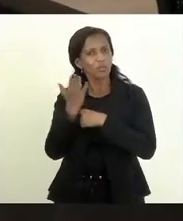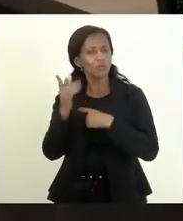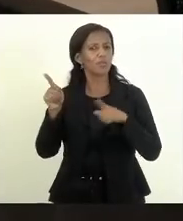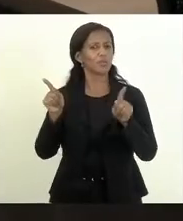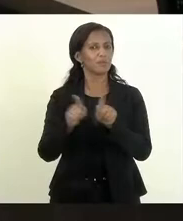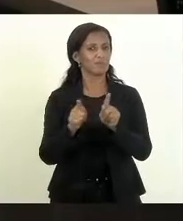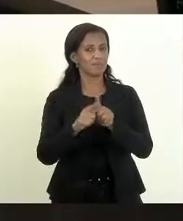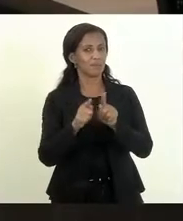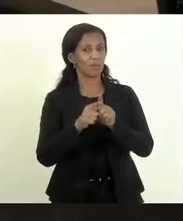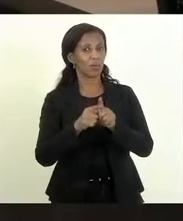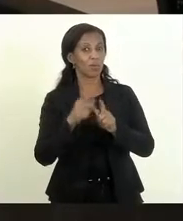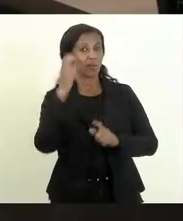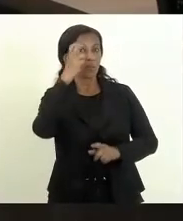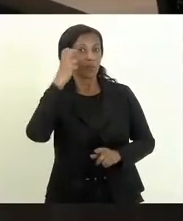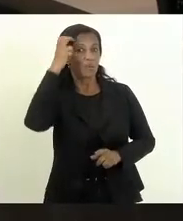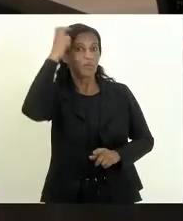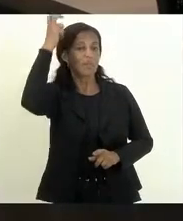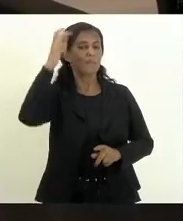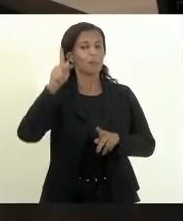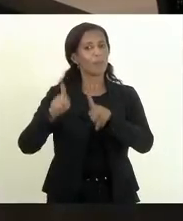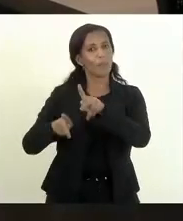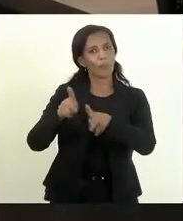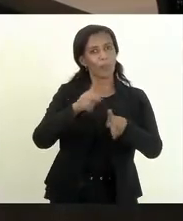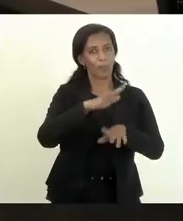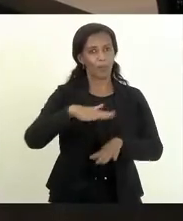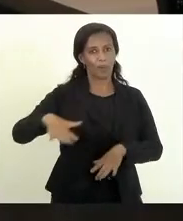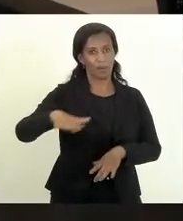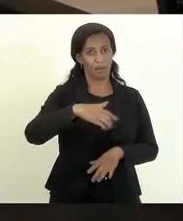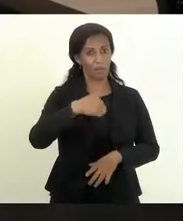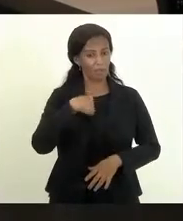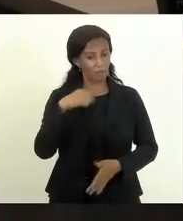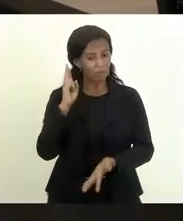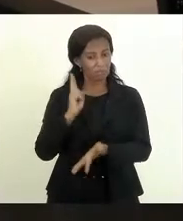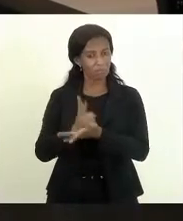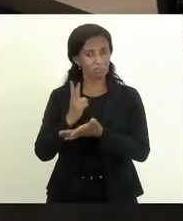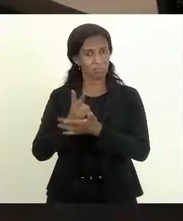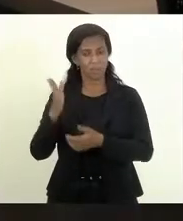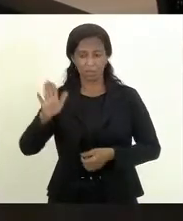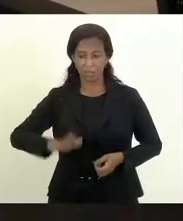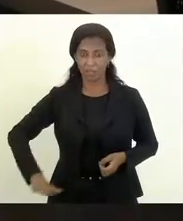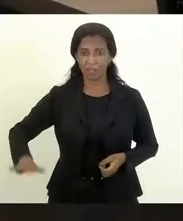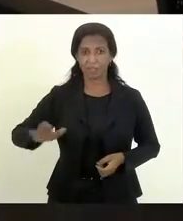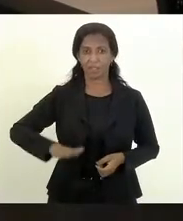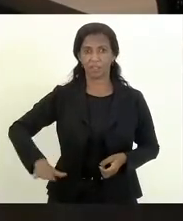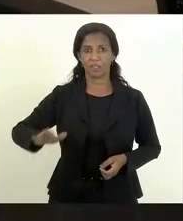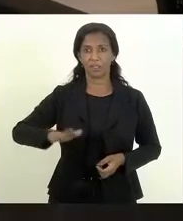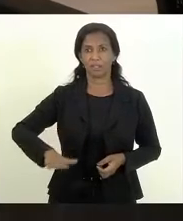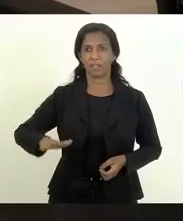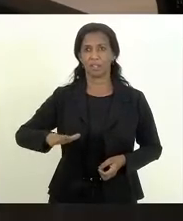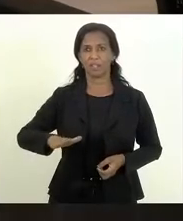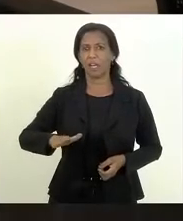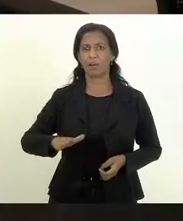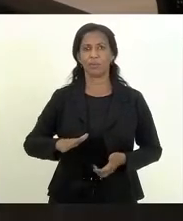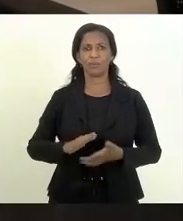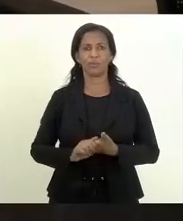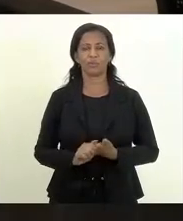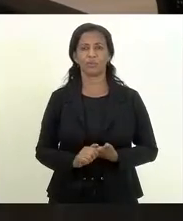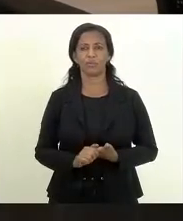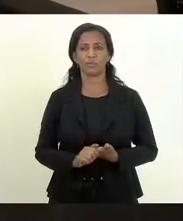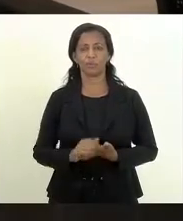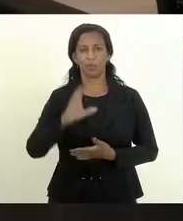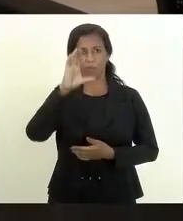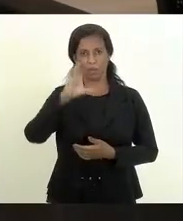que é o saber popular. Eu mesmo, na minha infância, eu, como católico,